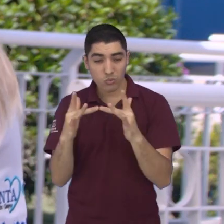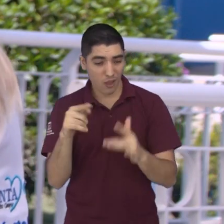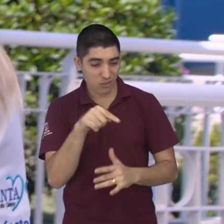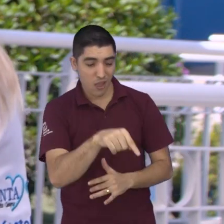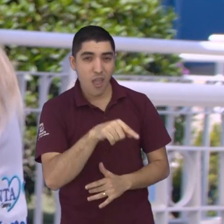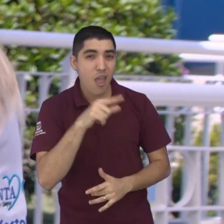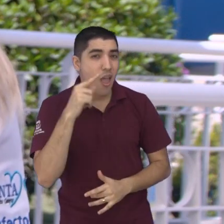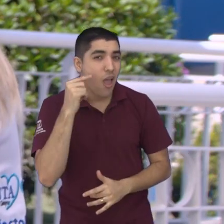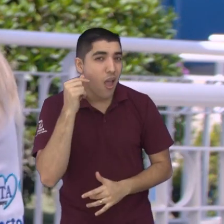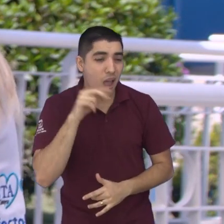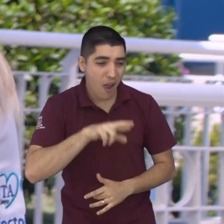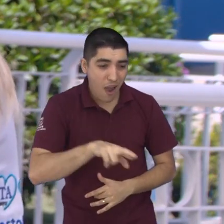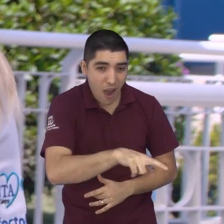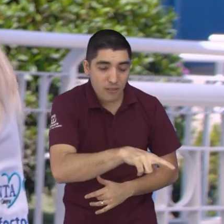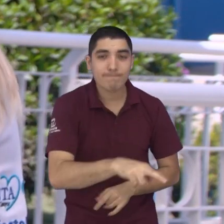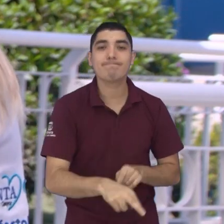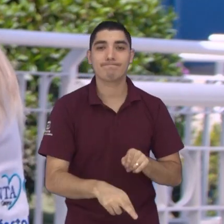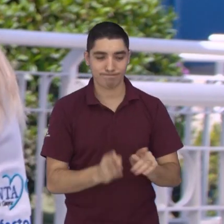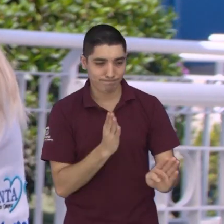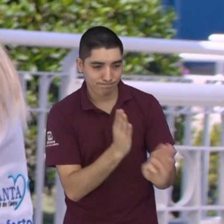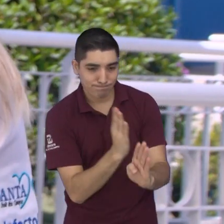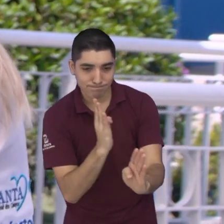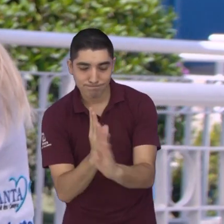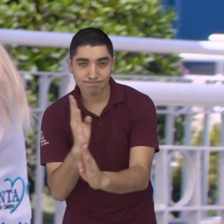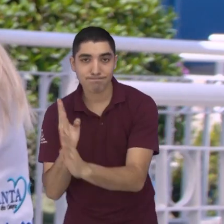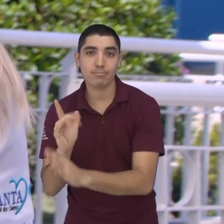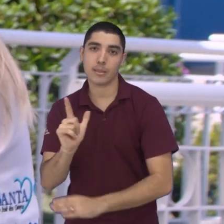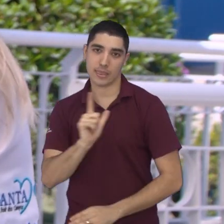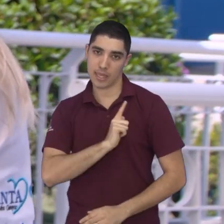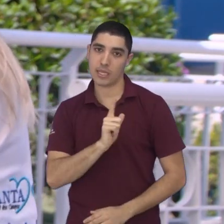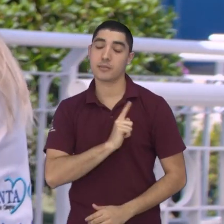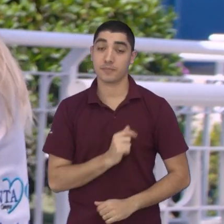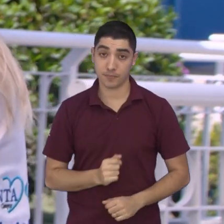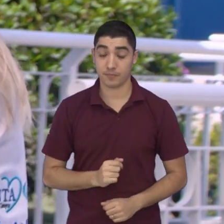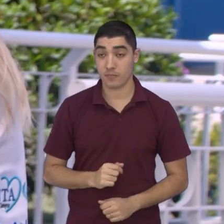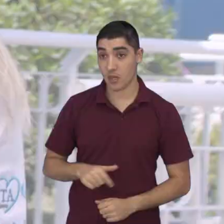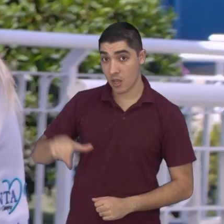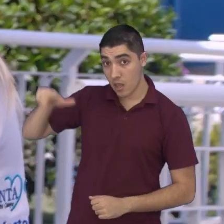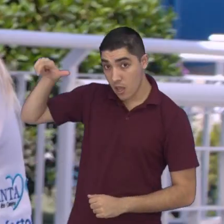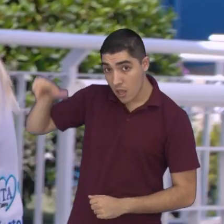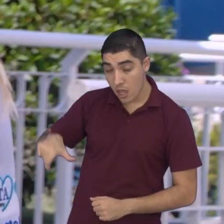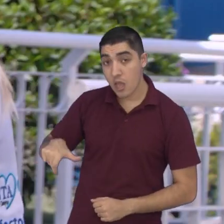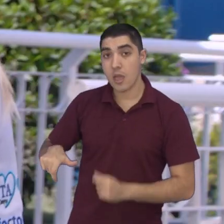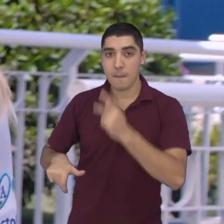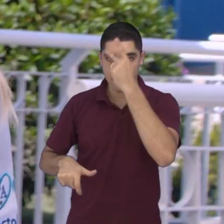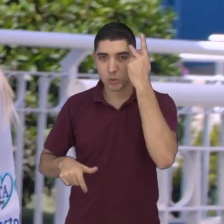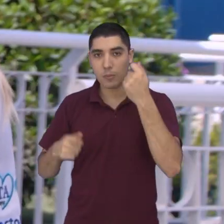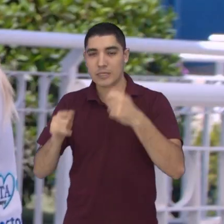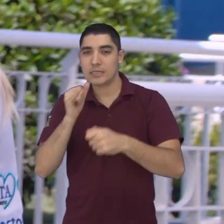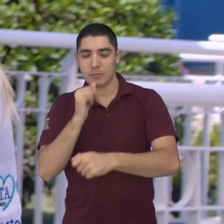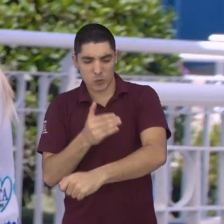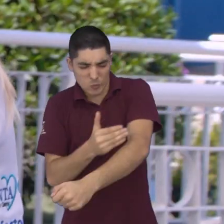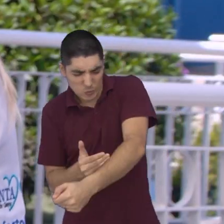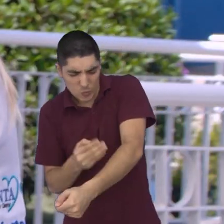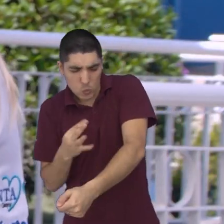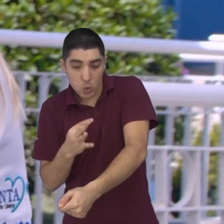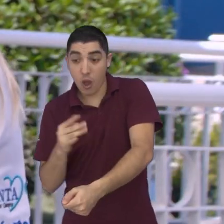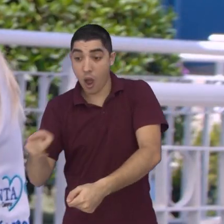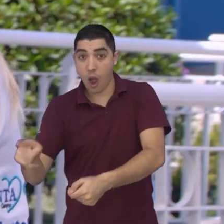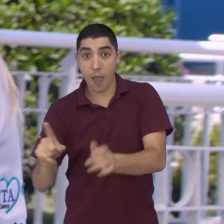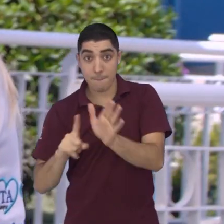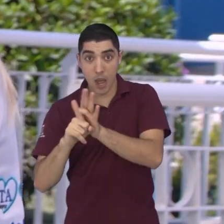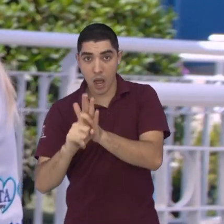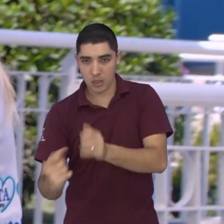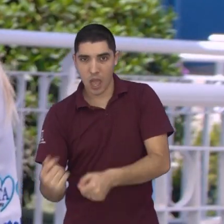com ess com rato é encontrada essa bactéria nessas águas nessas regiões a pessoa tem que ter uma lesão de pele Para que